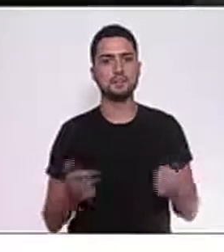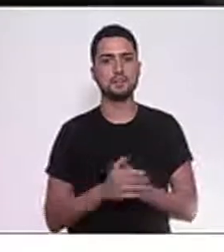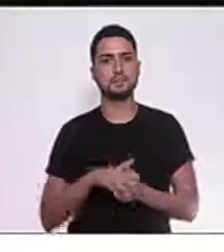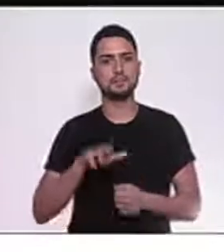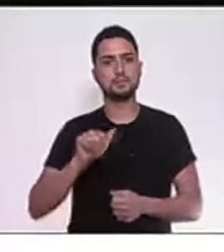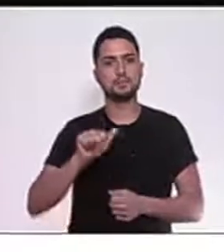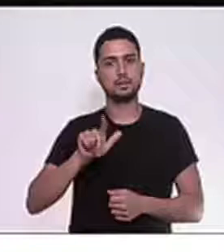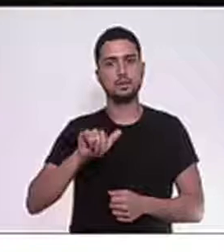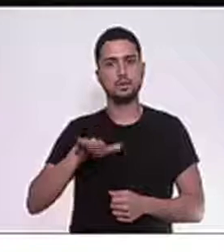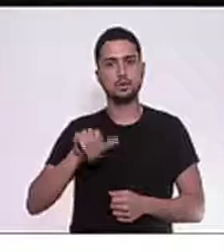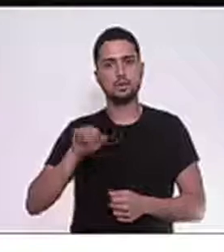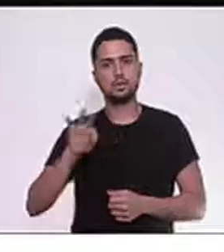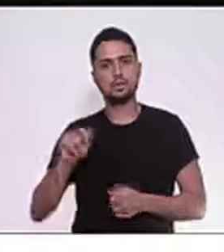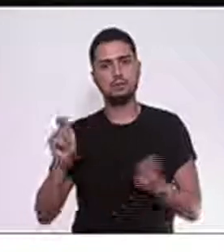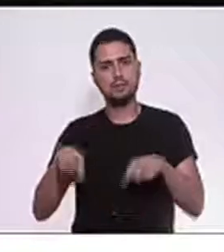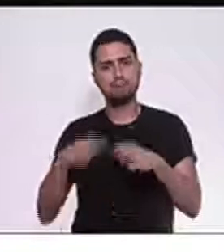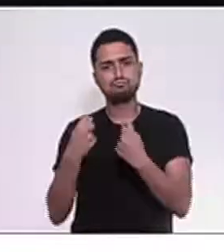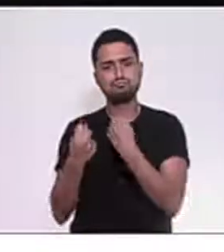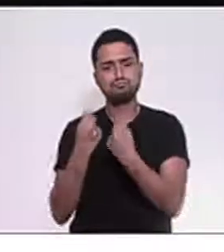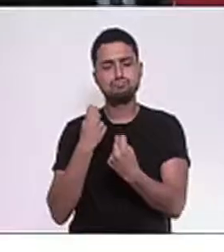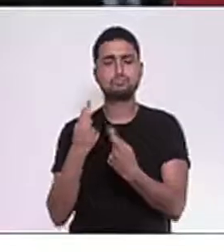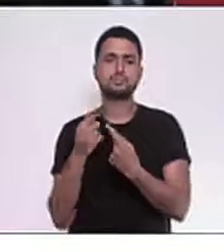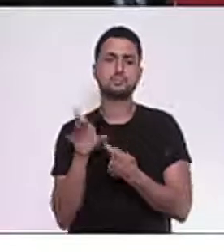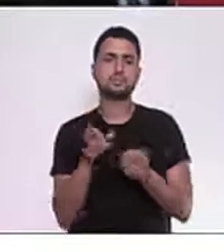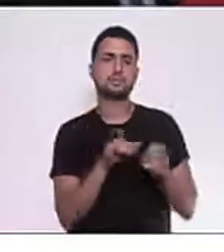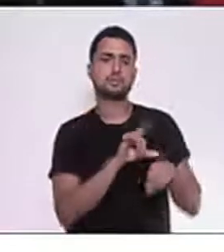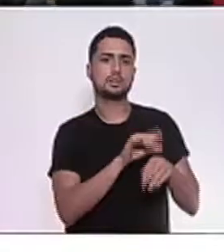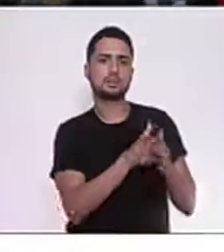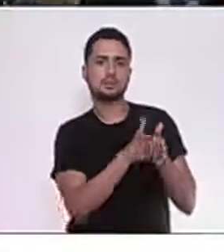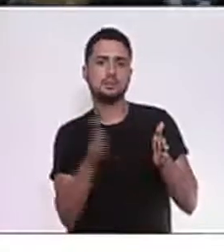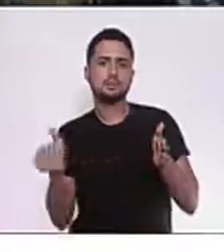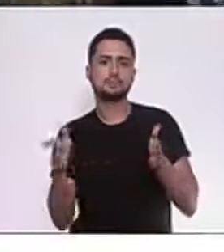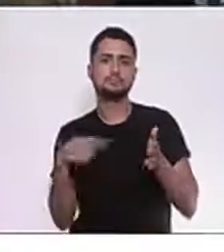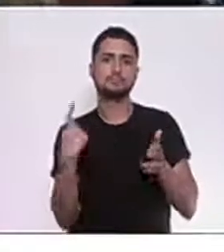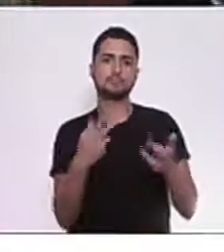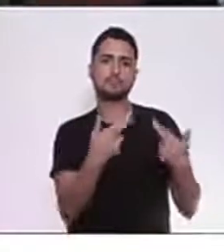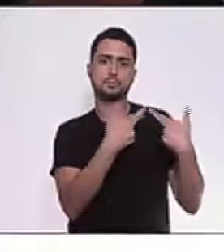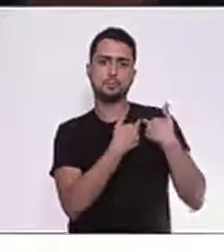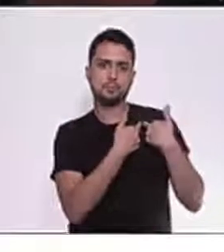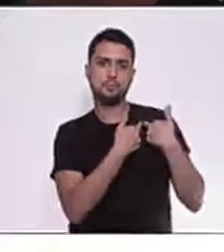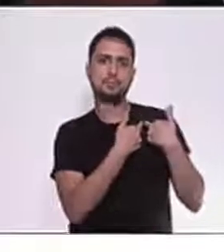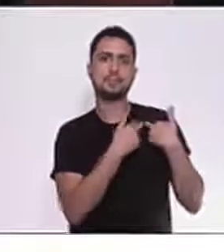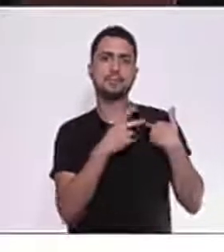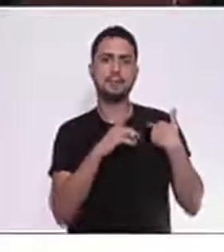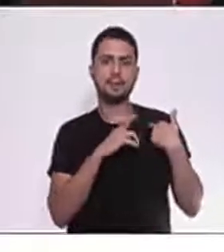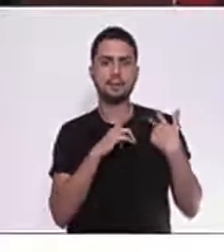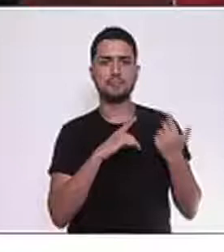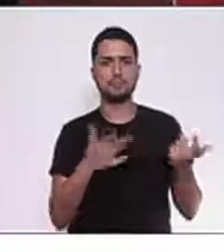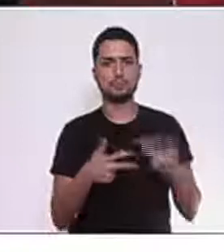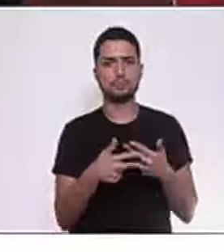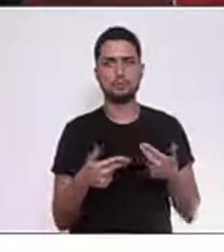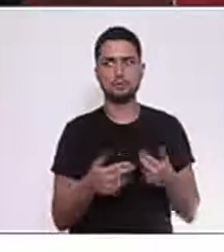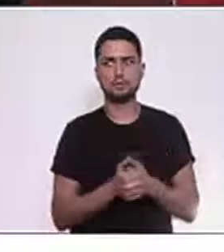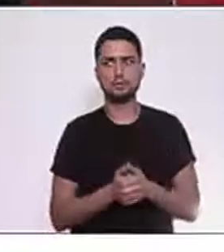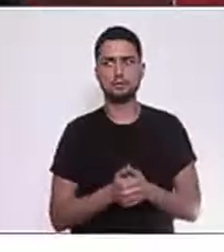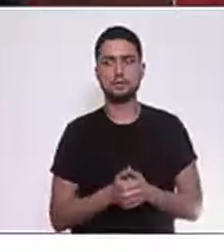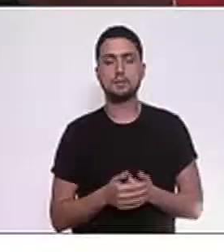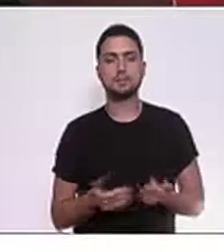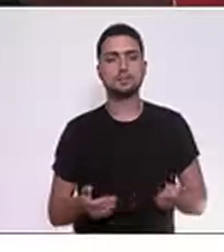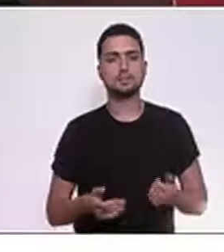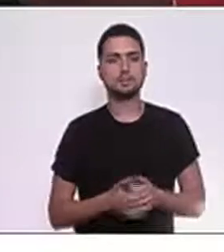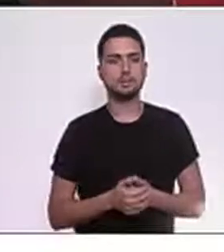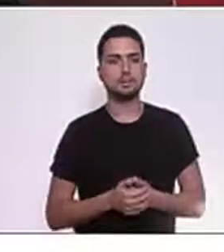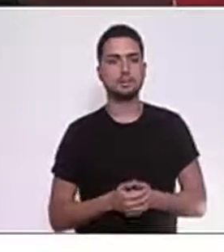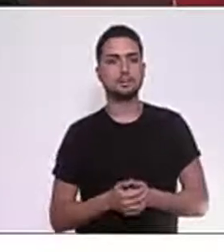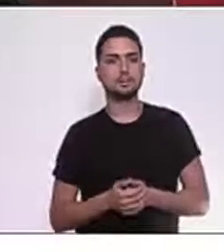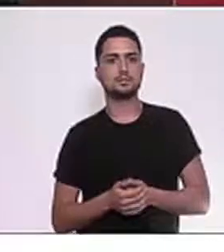um período, que a gente assuma essa responsabilidade, caso a arrecadação venha a diminuir, que a